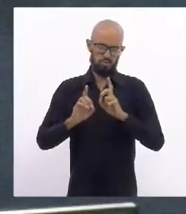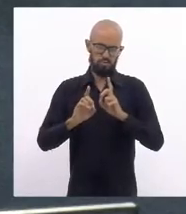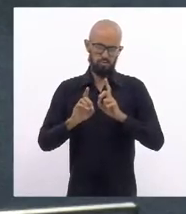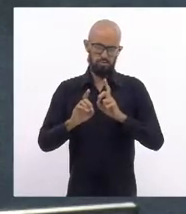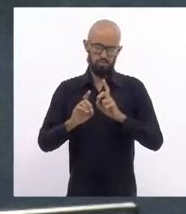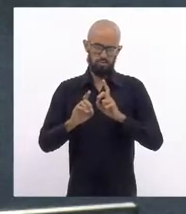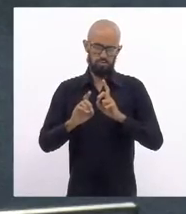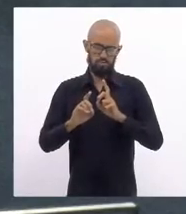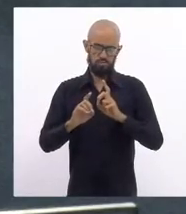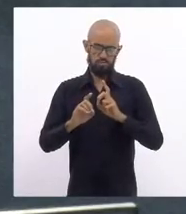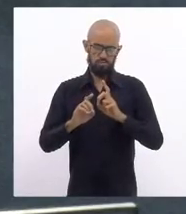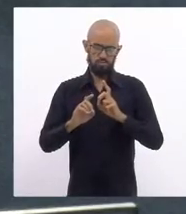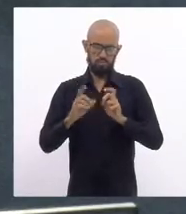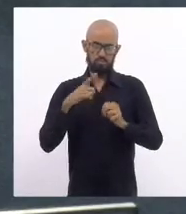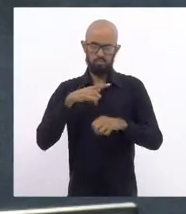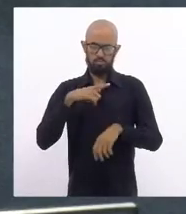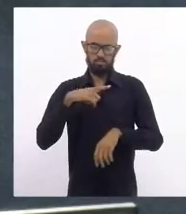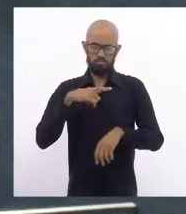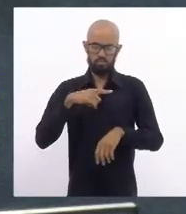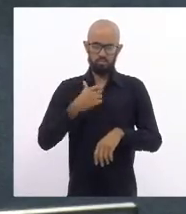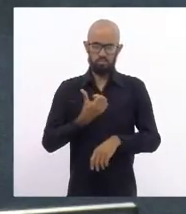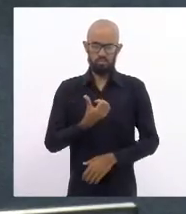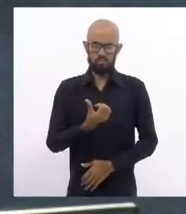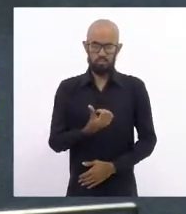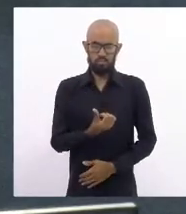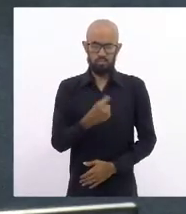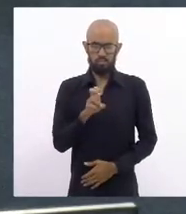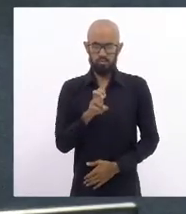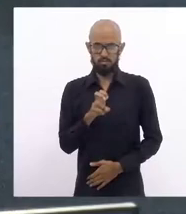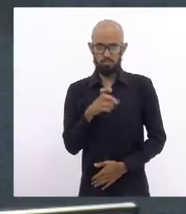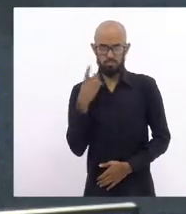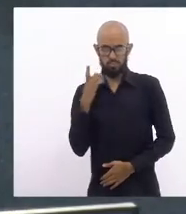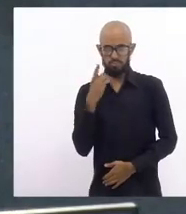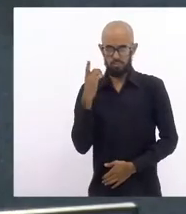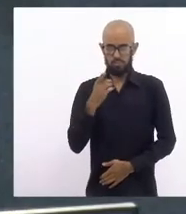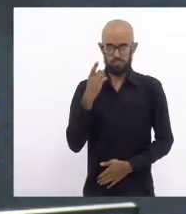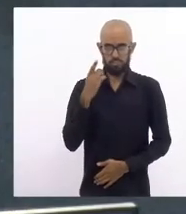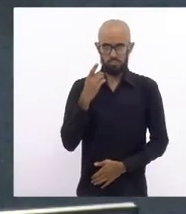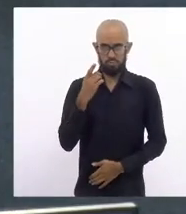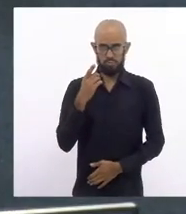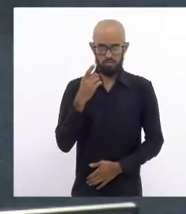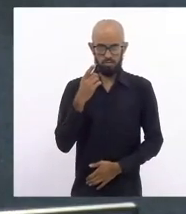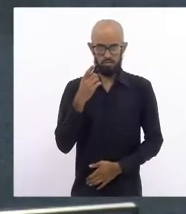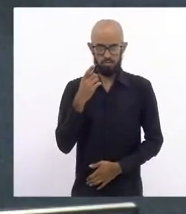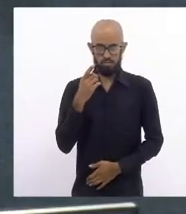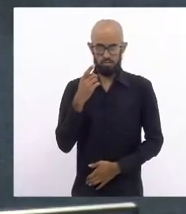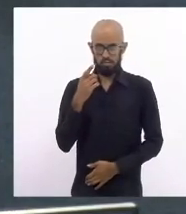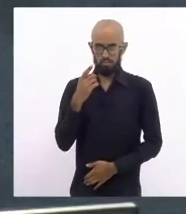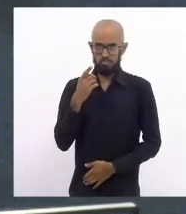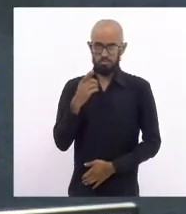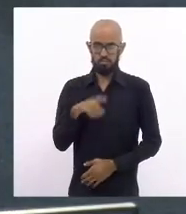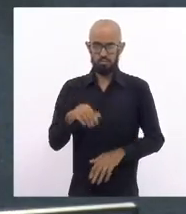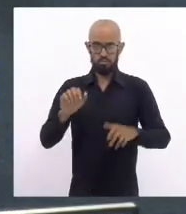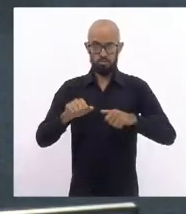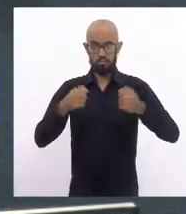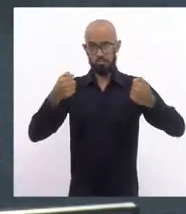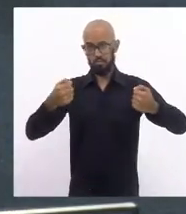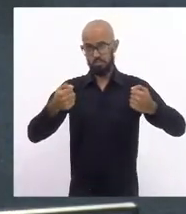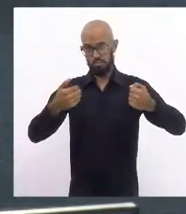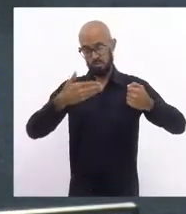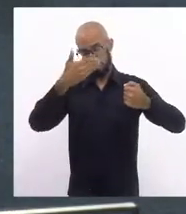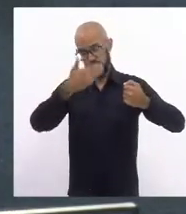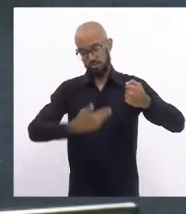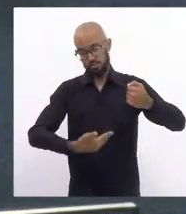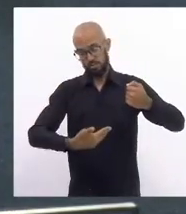Nós temos aí a presença de 65 deputados e deputadas aí no nosso painel, que possamos